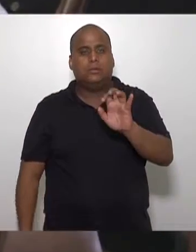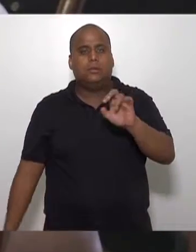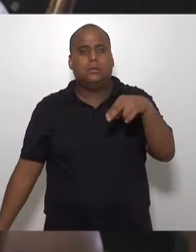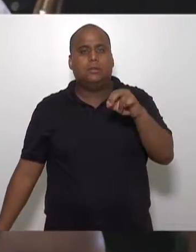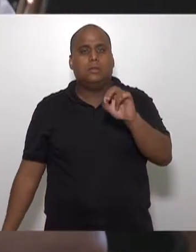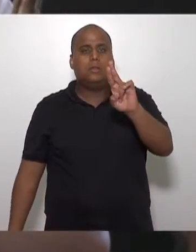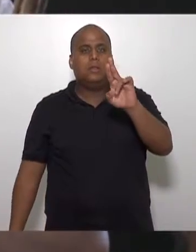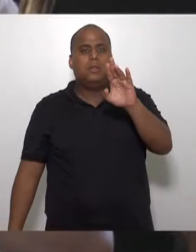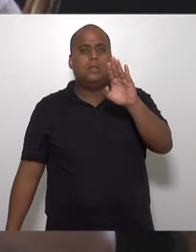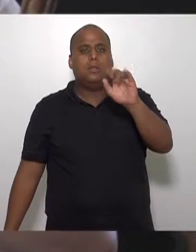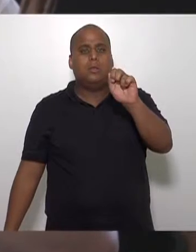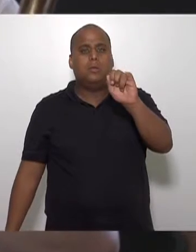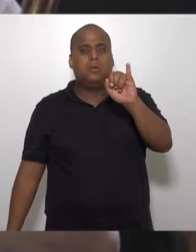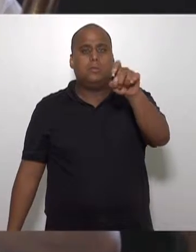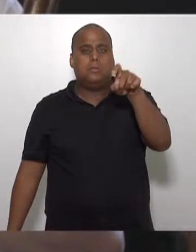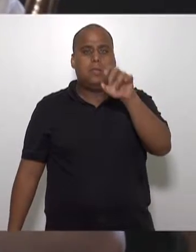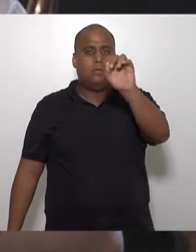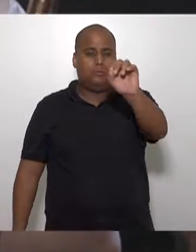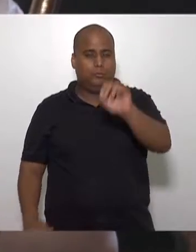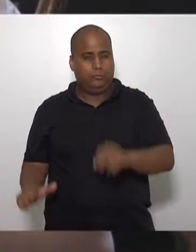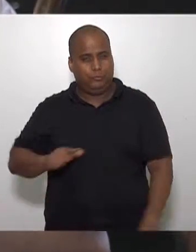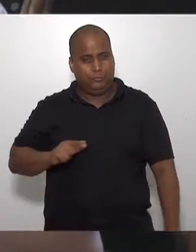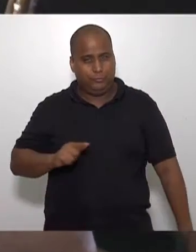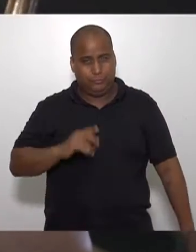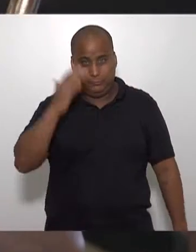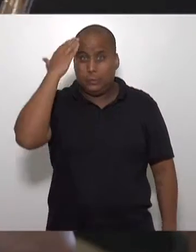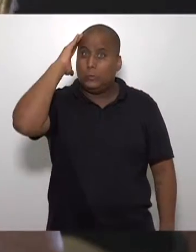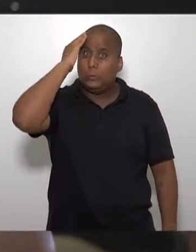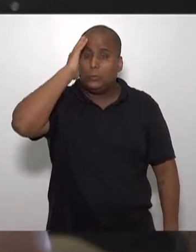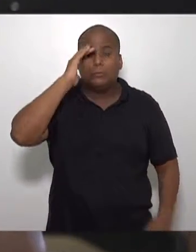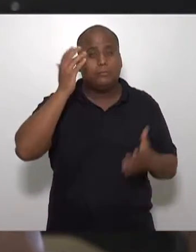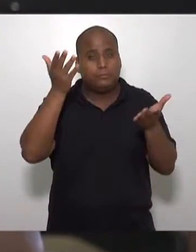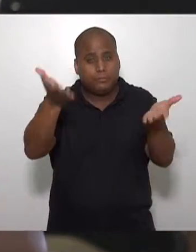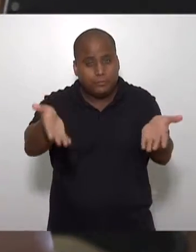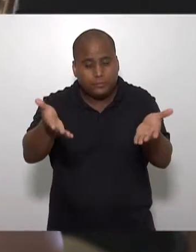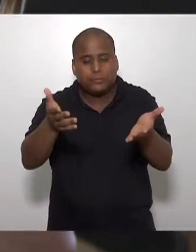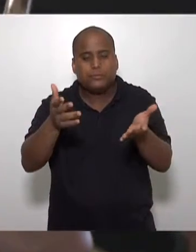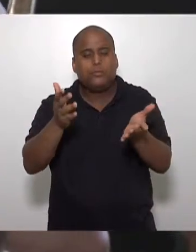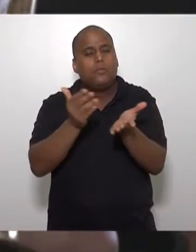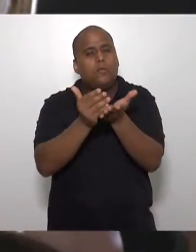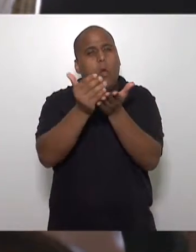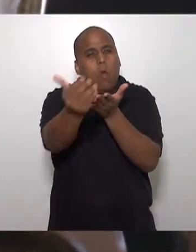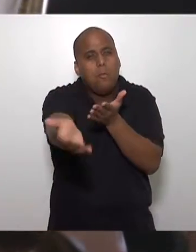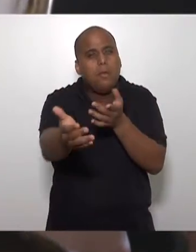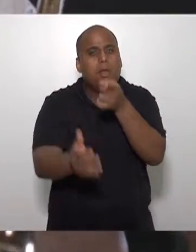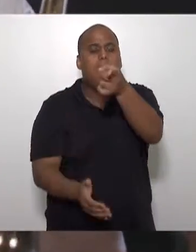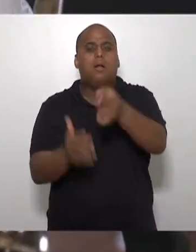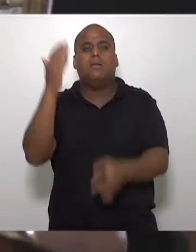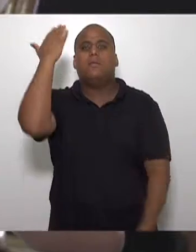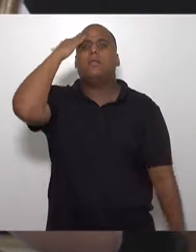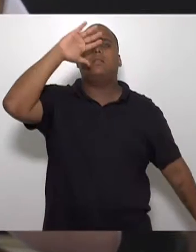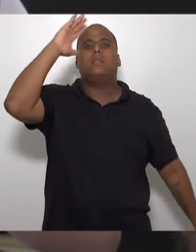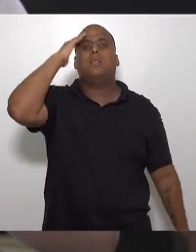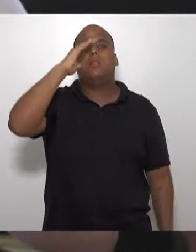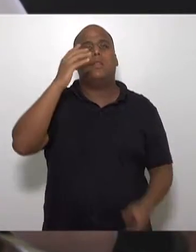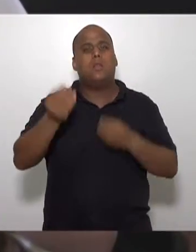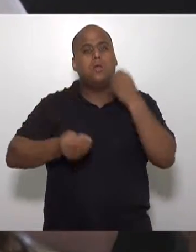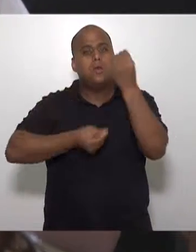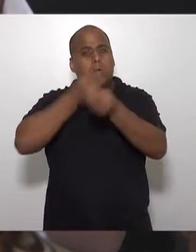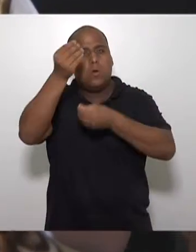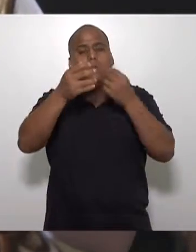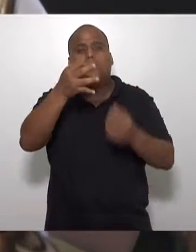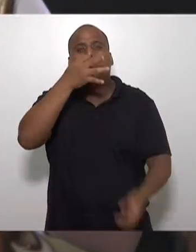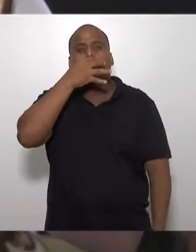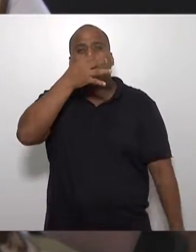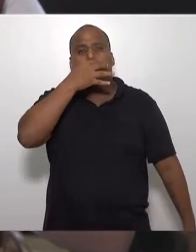baixo por causa da utilização de chaves de fato então vou tocar um pouquinho pra trazer isso pra vocês a